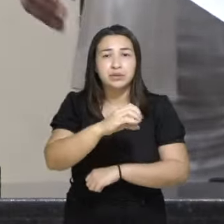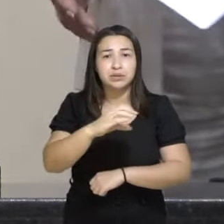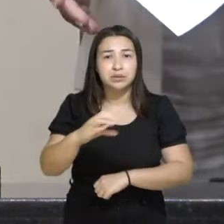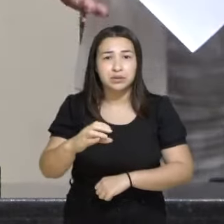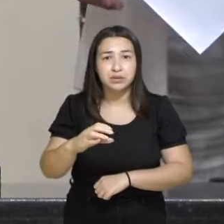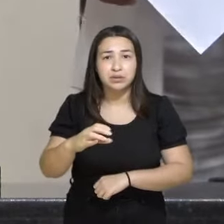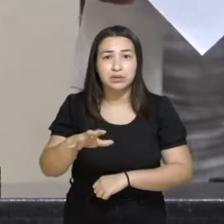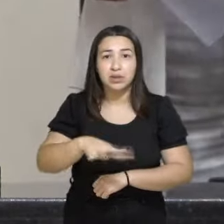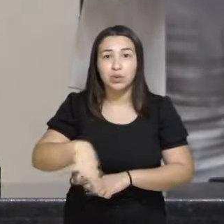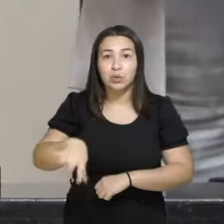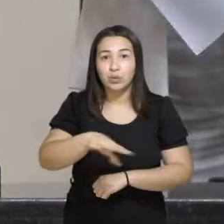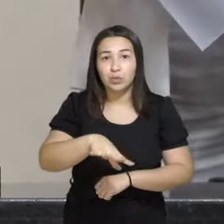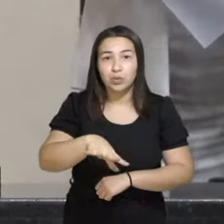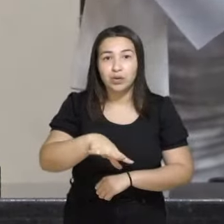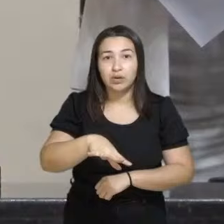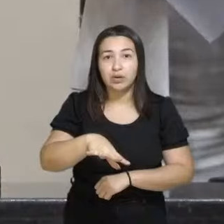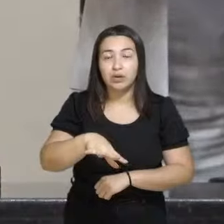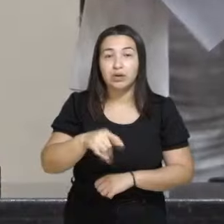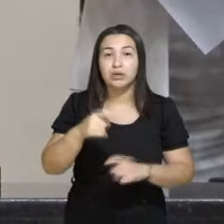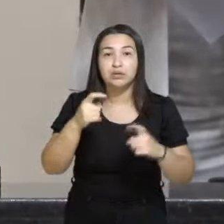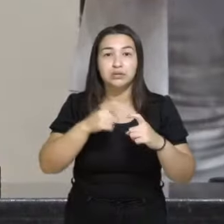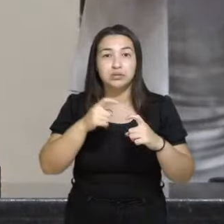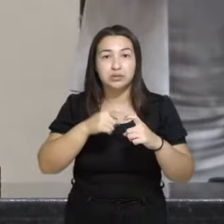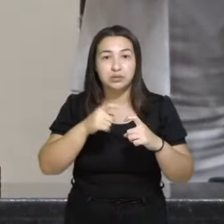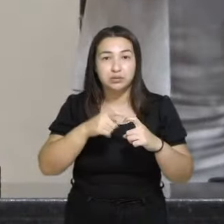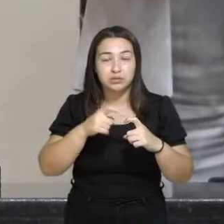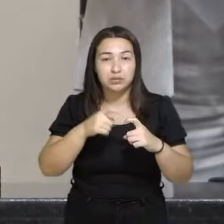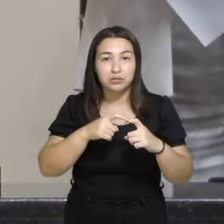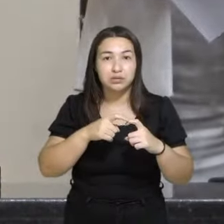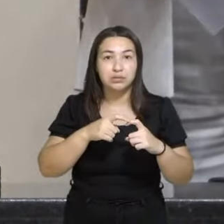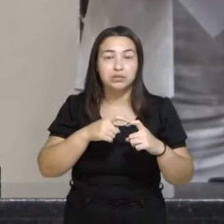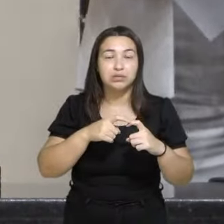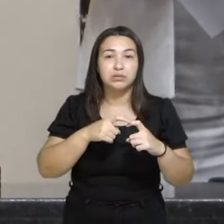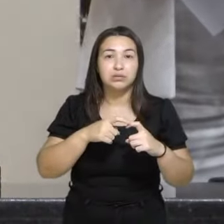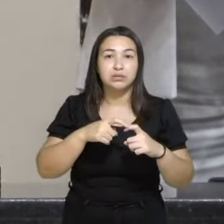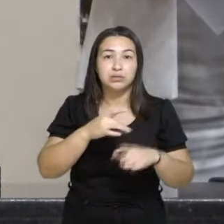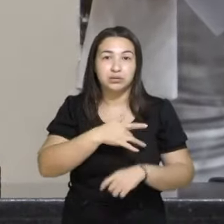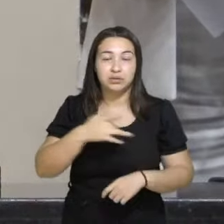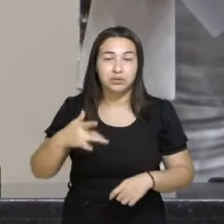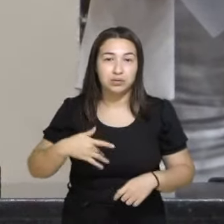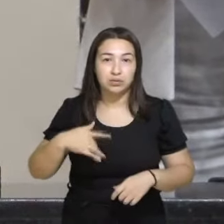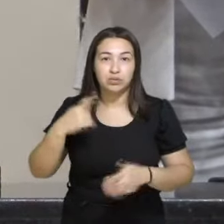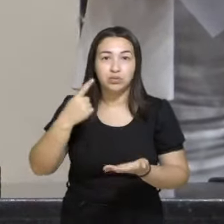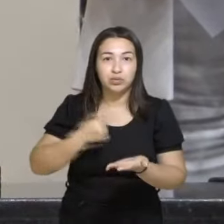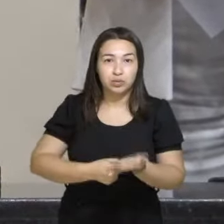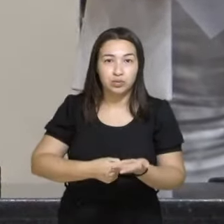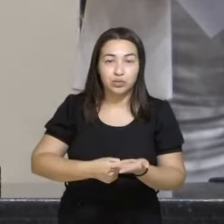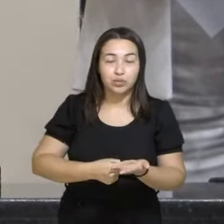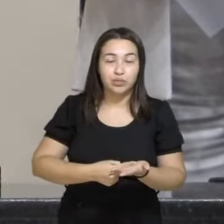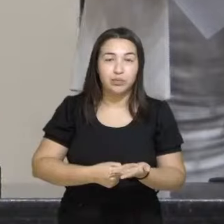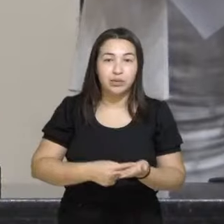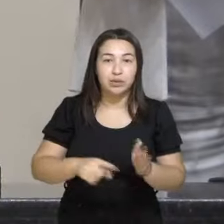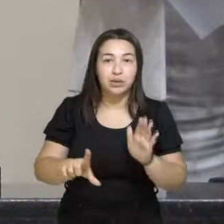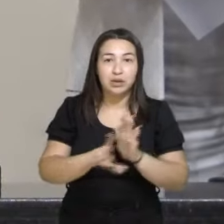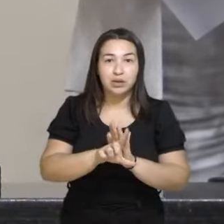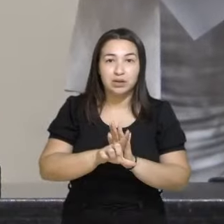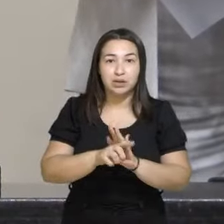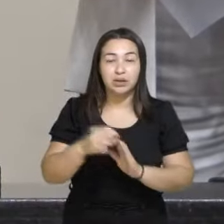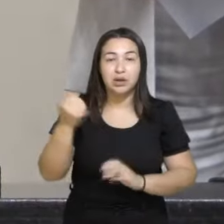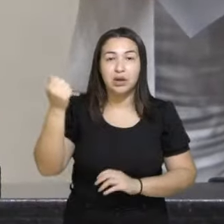públicos interfederativos de saúde, nos termos da Lei Nacional número 11.107, de 6 de abril de 2005,